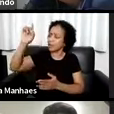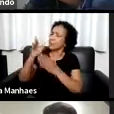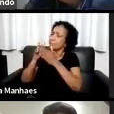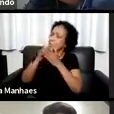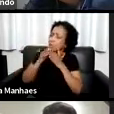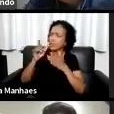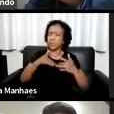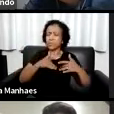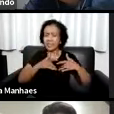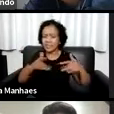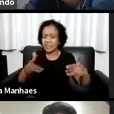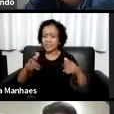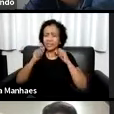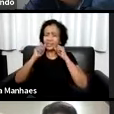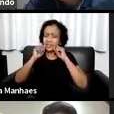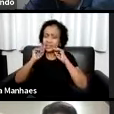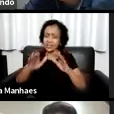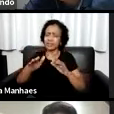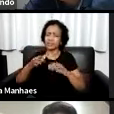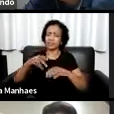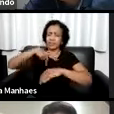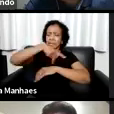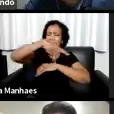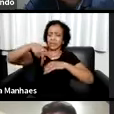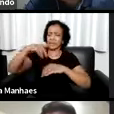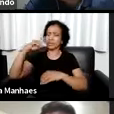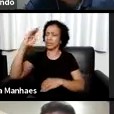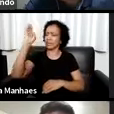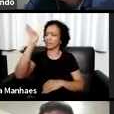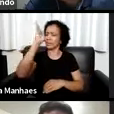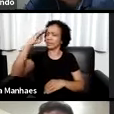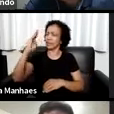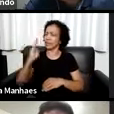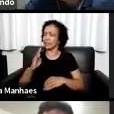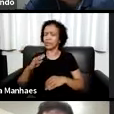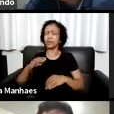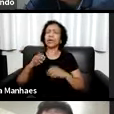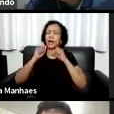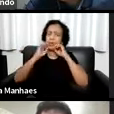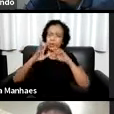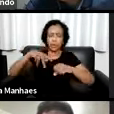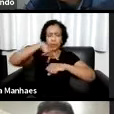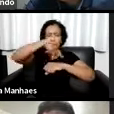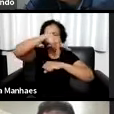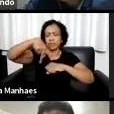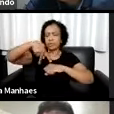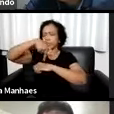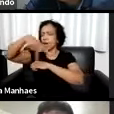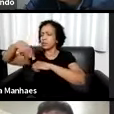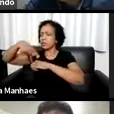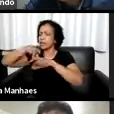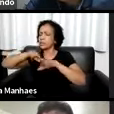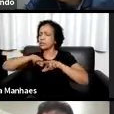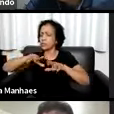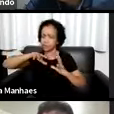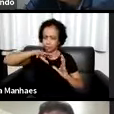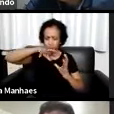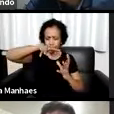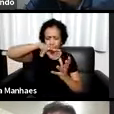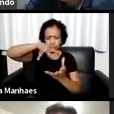e também a tua bênção sobre esta nação, sobre as nações. Nós oramos nesse instante, Senhor Deus,